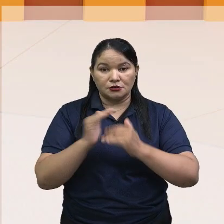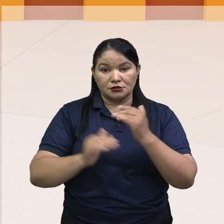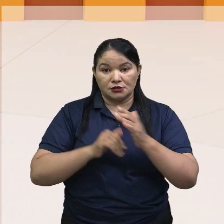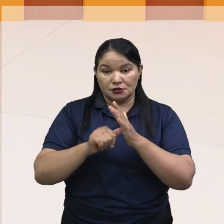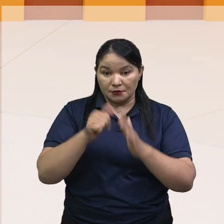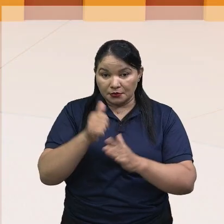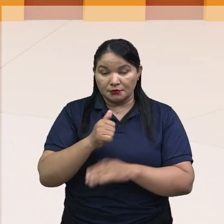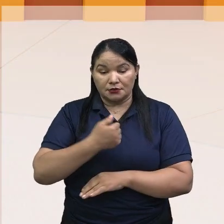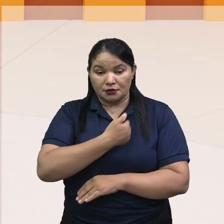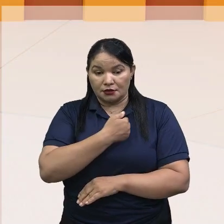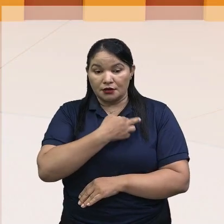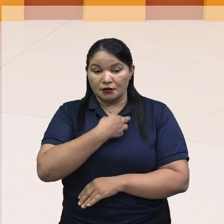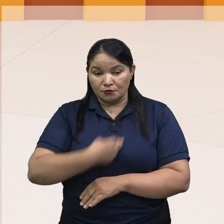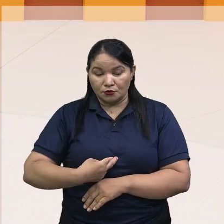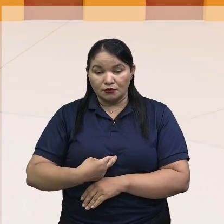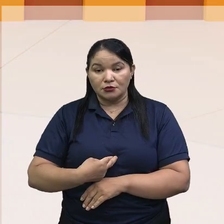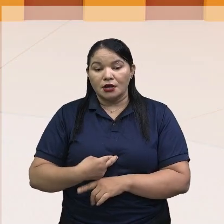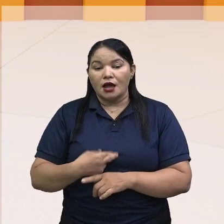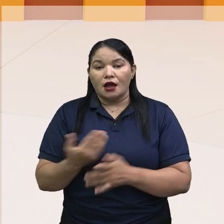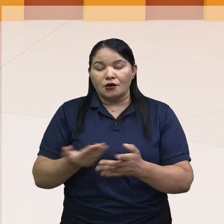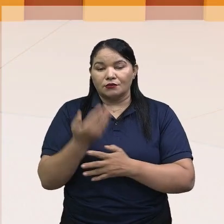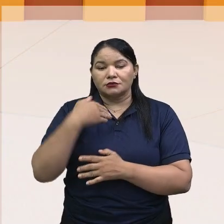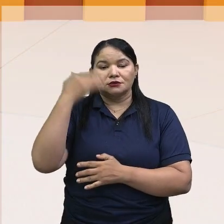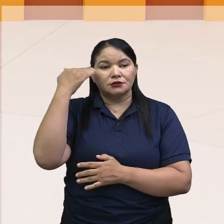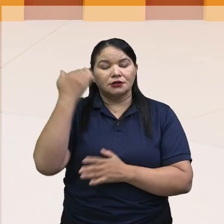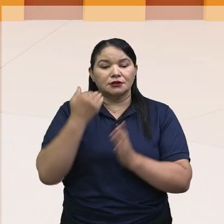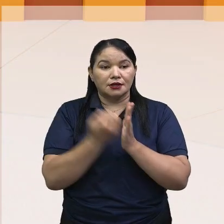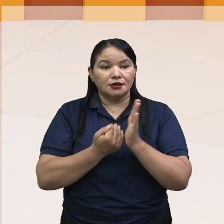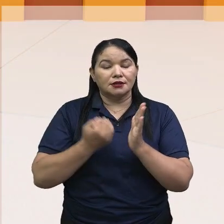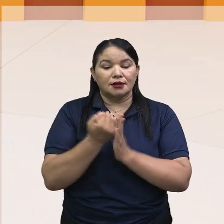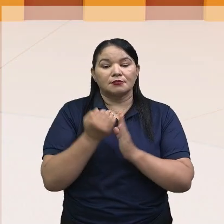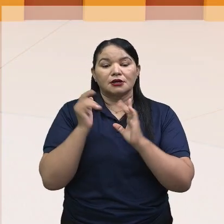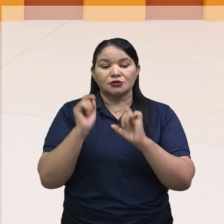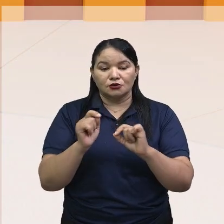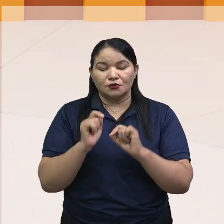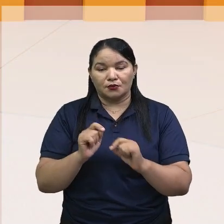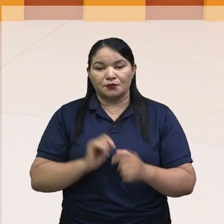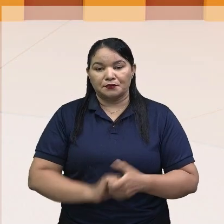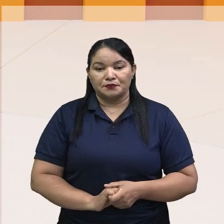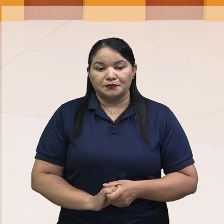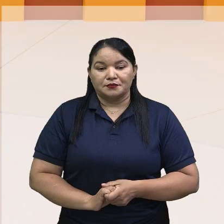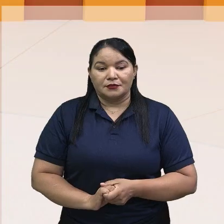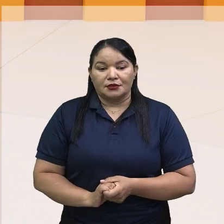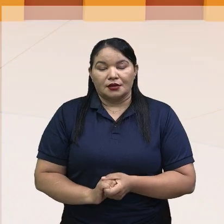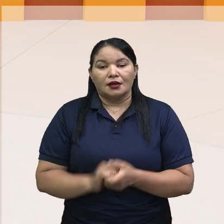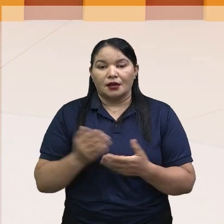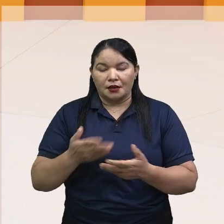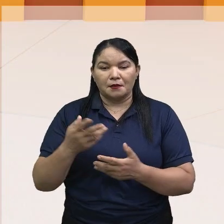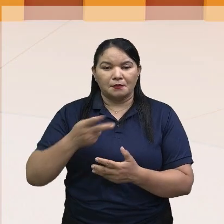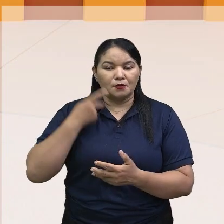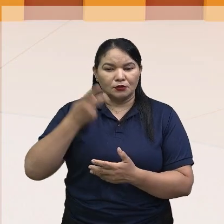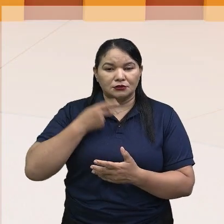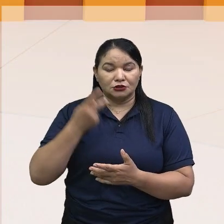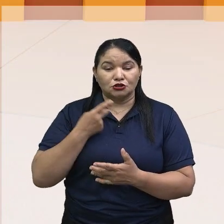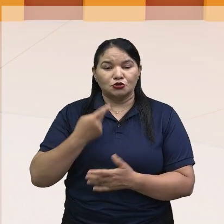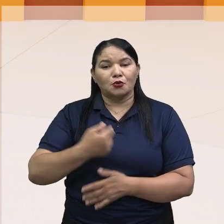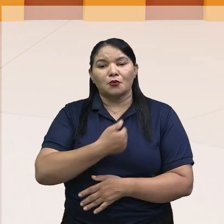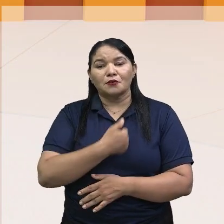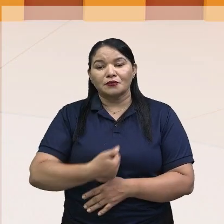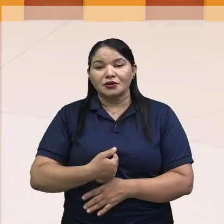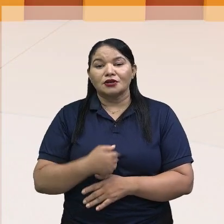Primeira República, a gente precisa entender que ela foi politicamente governada